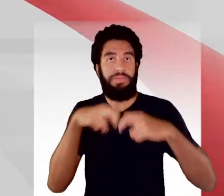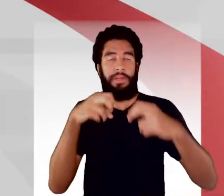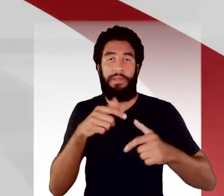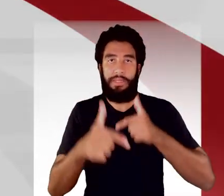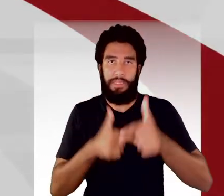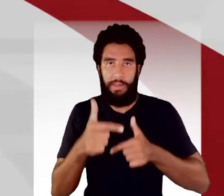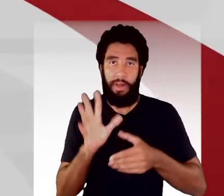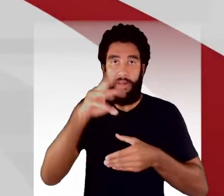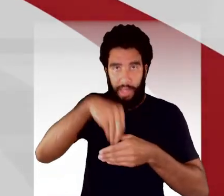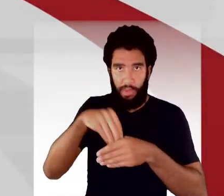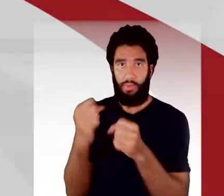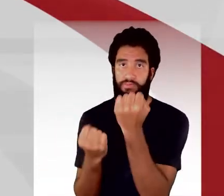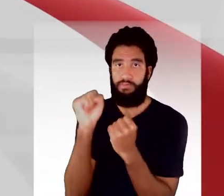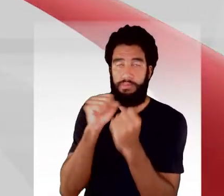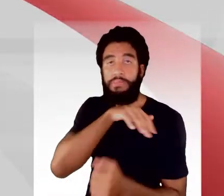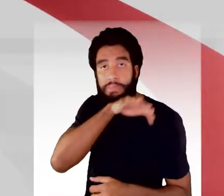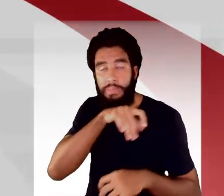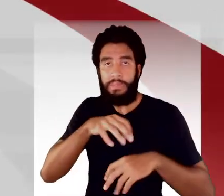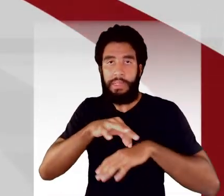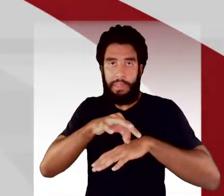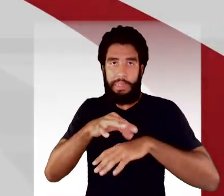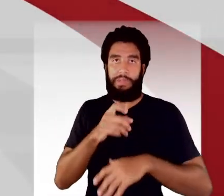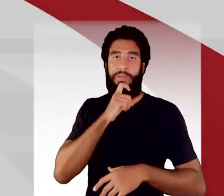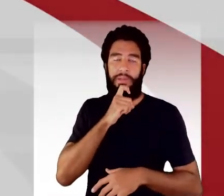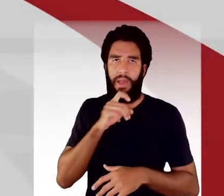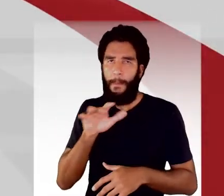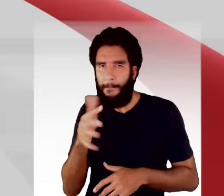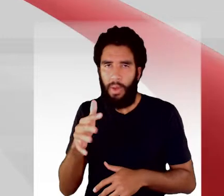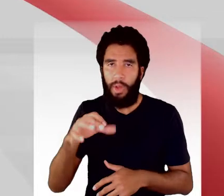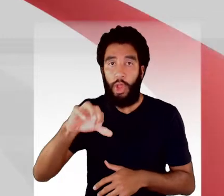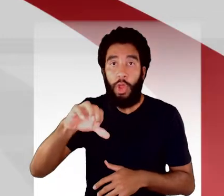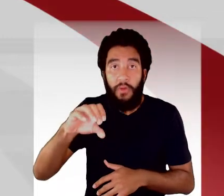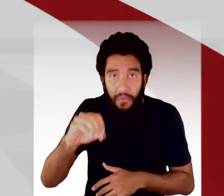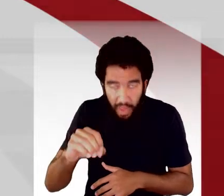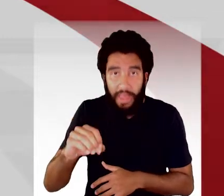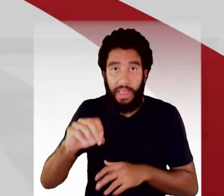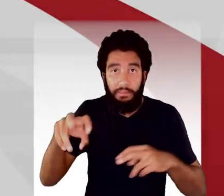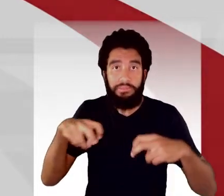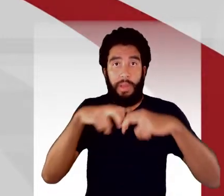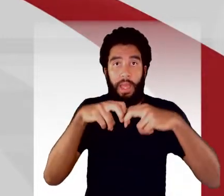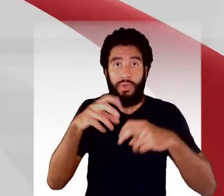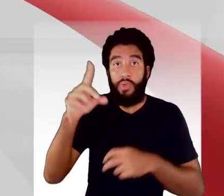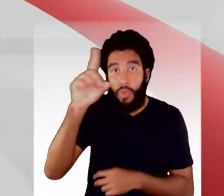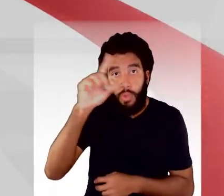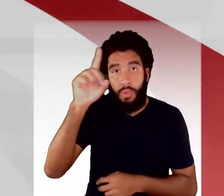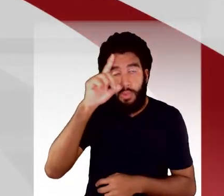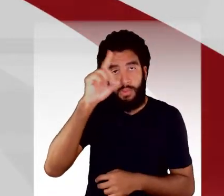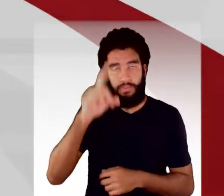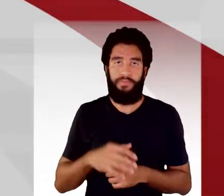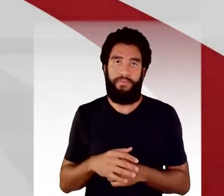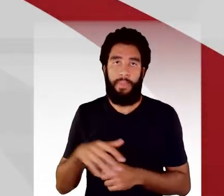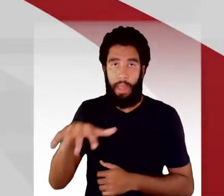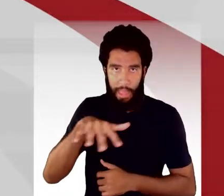23.320 acidentes de trabalho em frigoríficos. Em média, isso corresponde a 90 acidentes por dia.